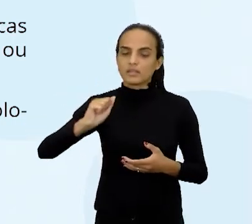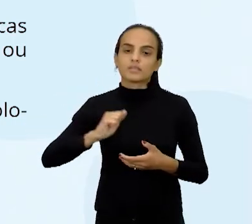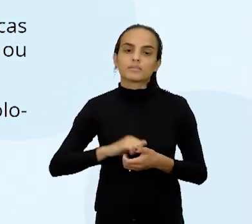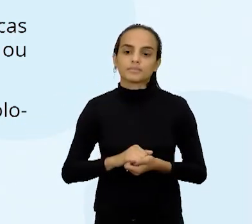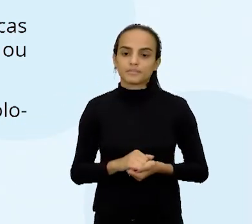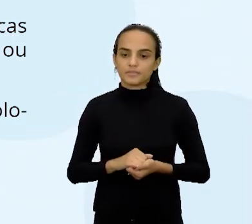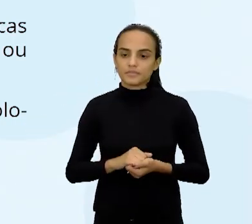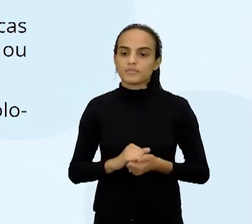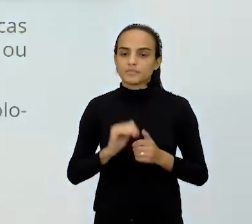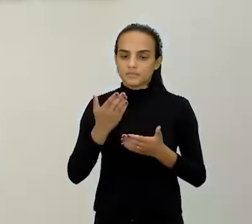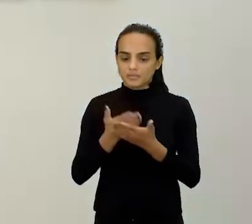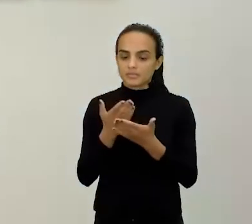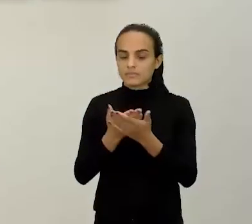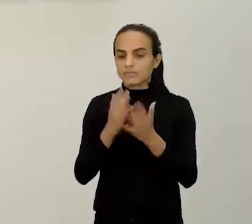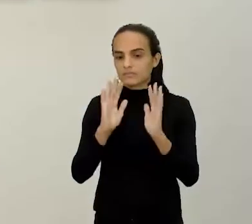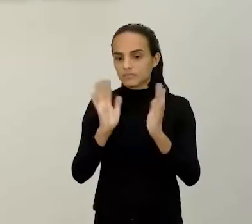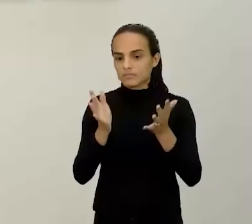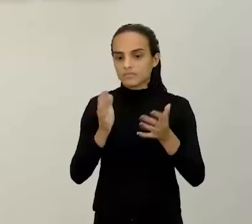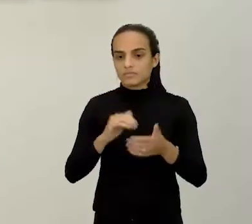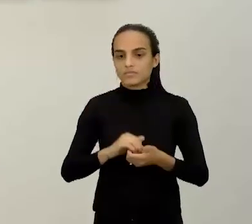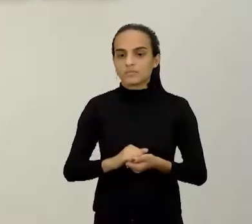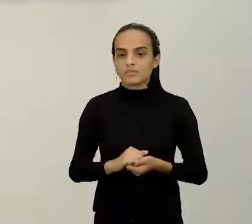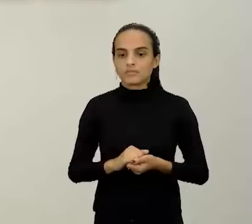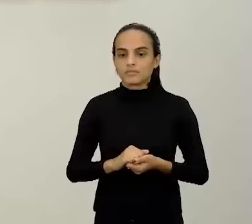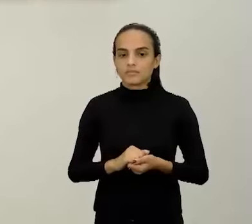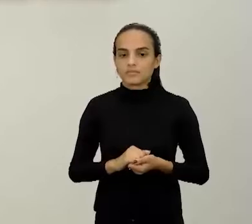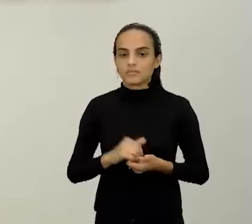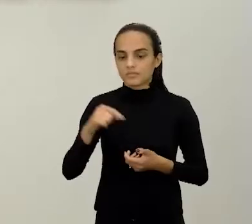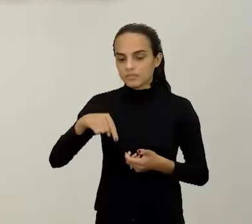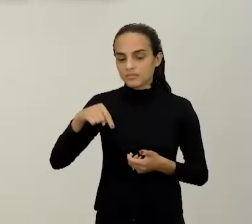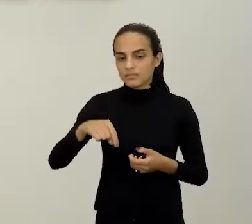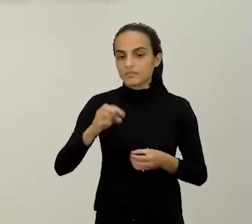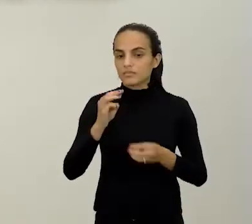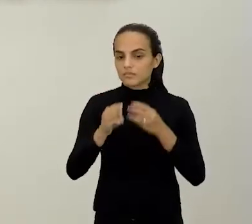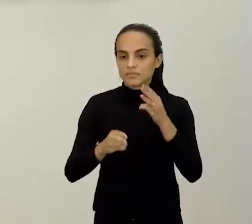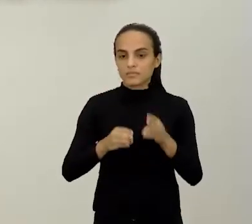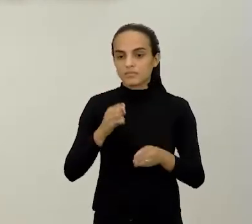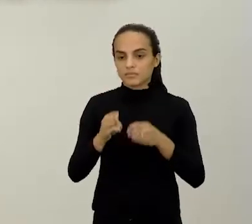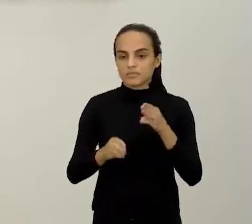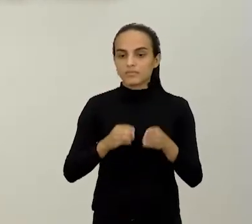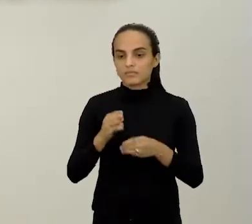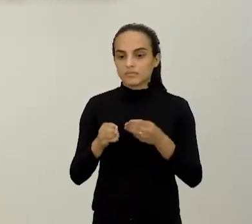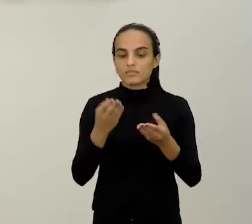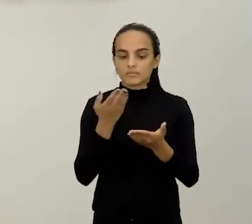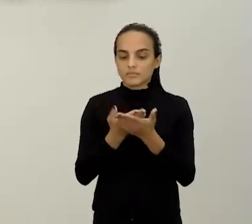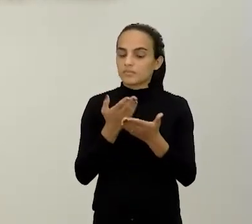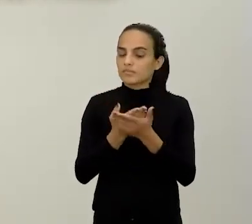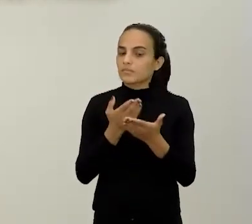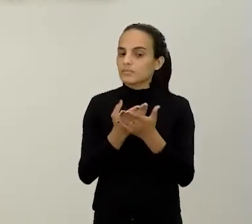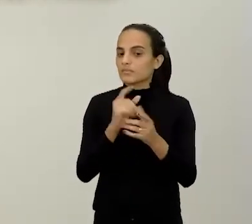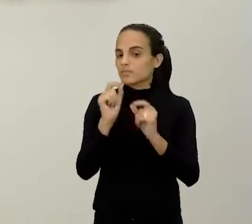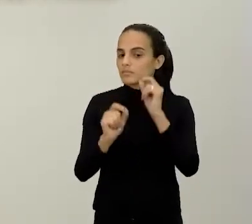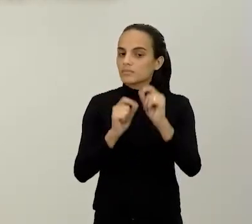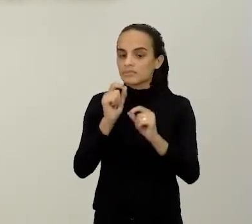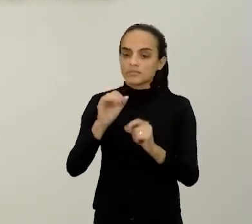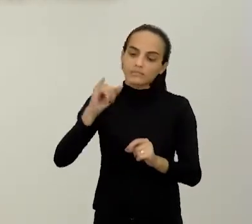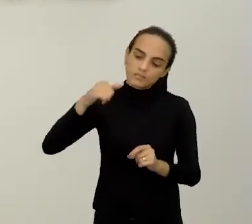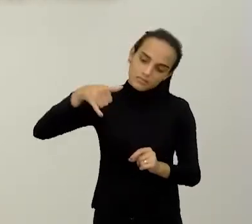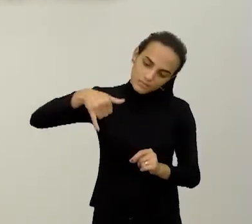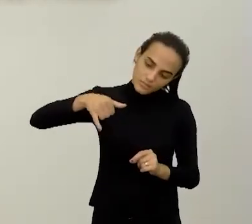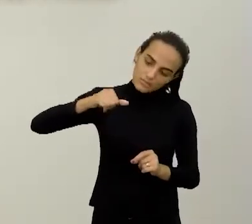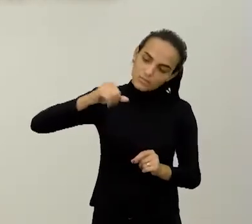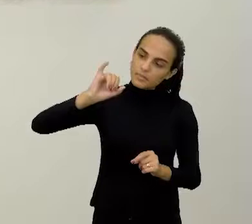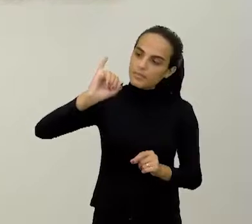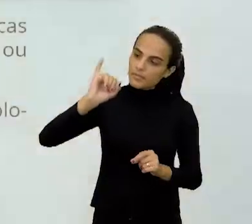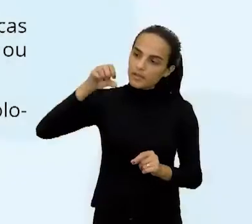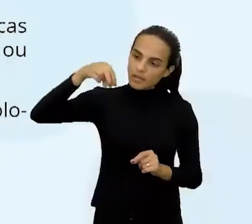intramoleculares. A gente já estudou essas, e esse bimestre a gente está estudando as intermoleculares. As intermoleculares,